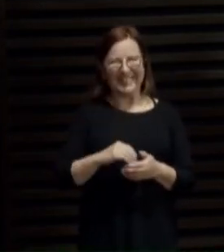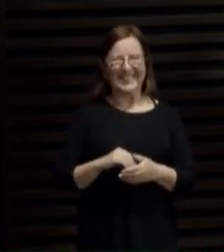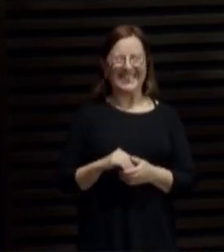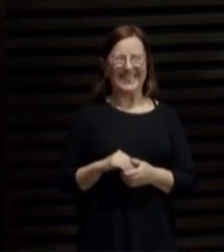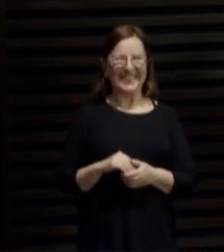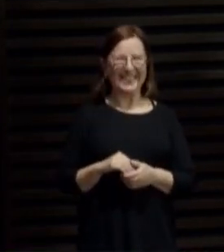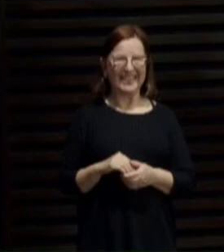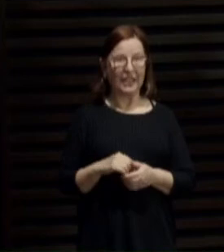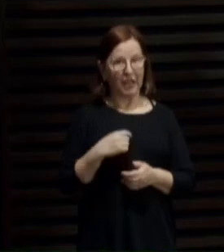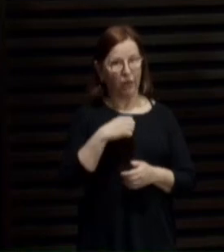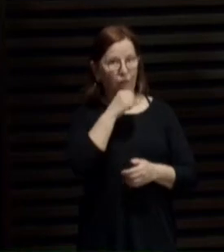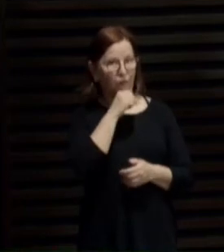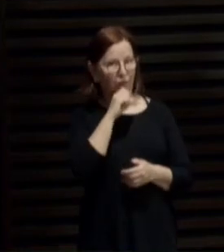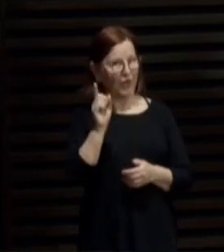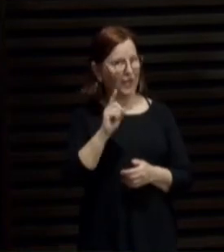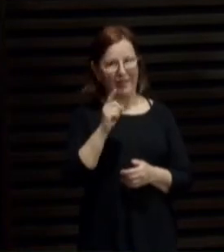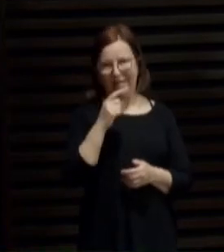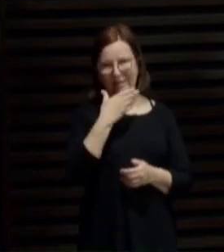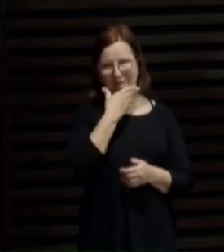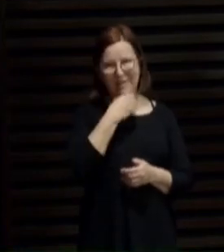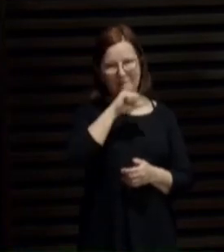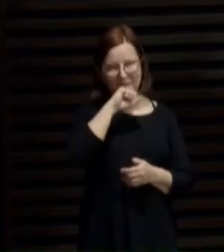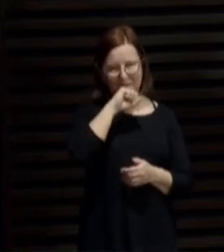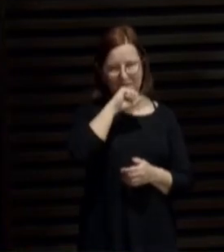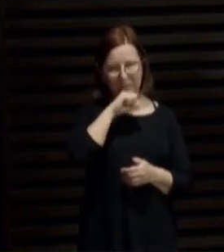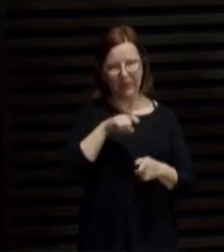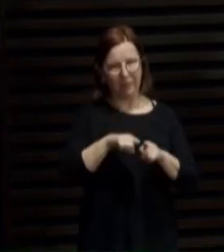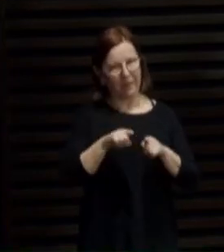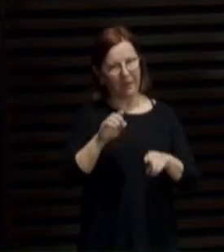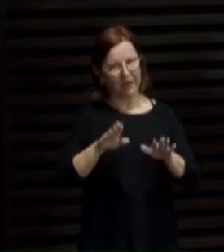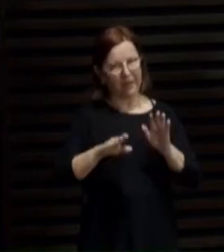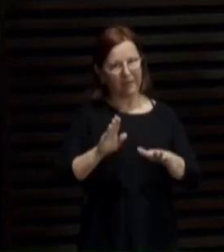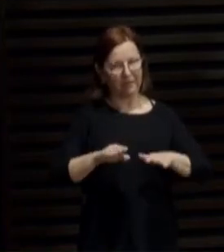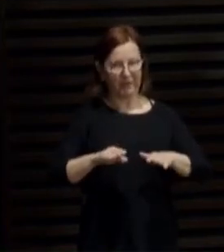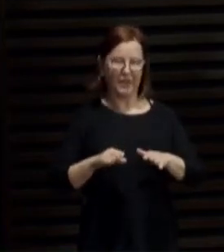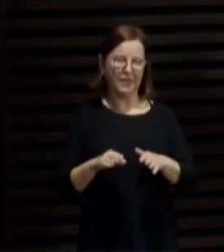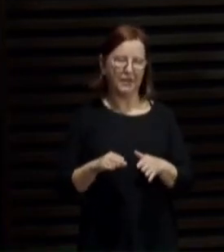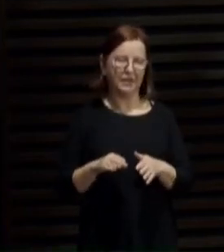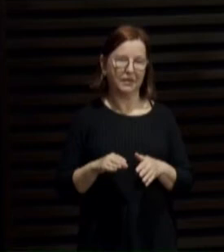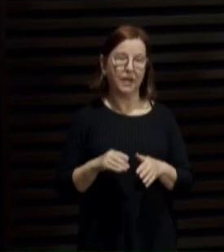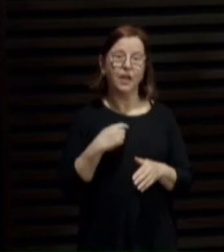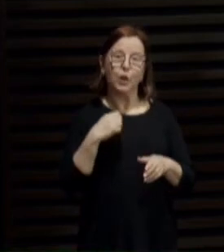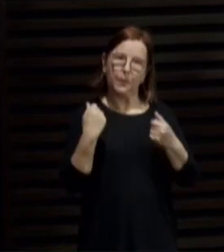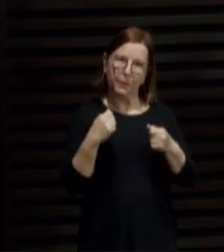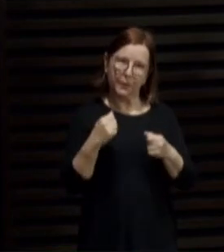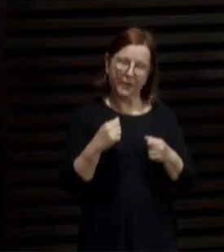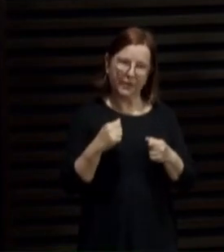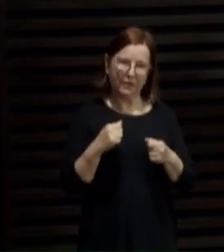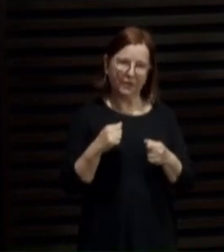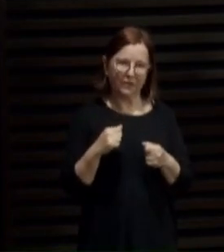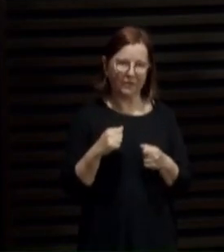E eu sou avô, não sou pai, mas eu tenho que às vezes exercer a função de pai e